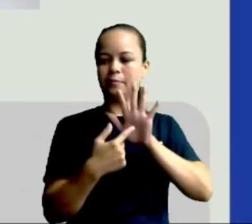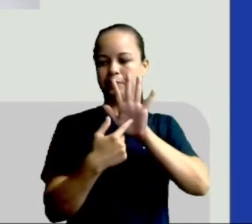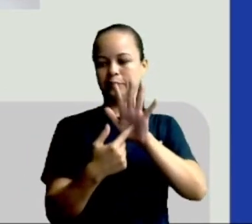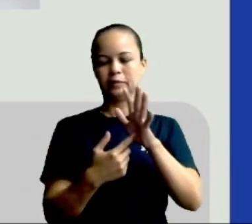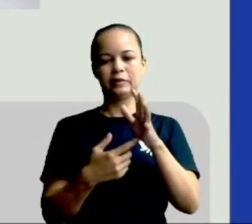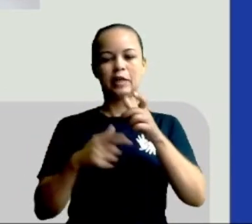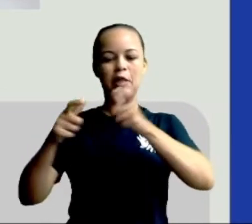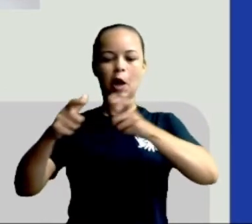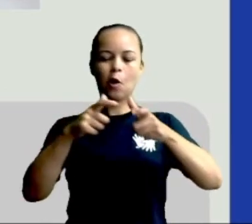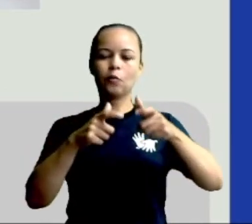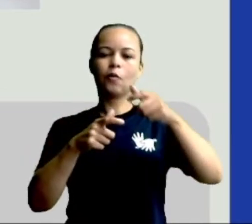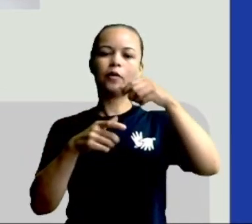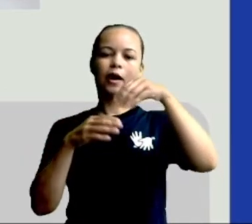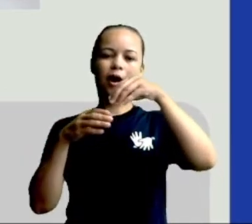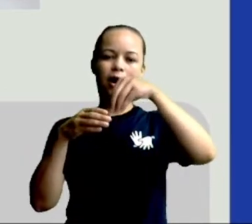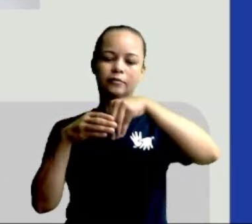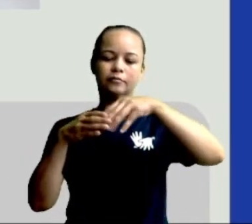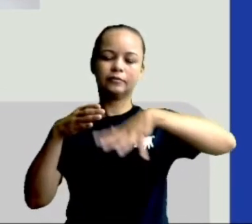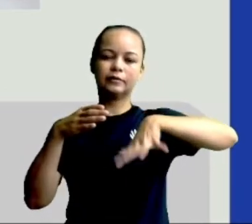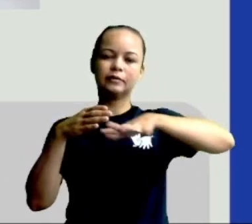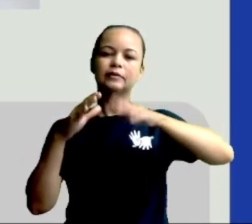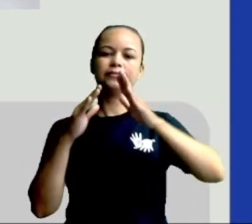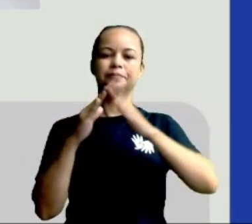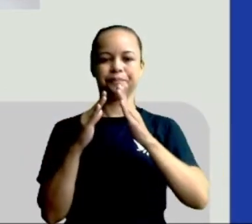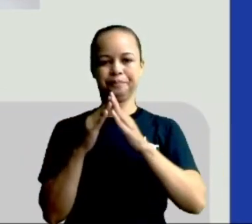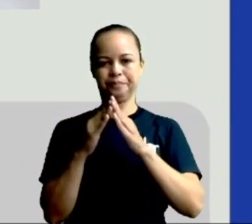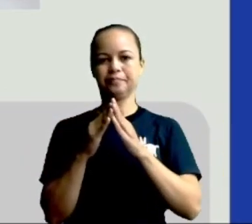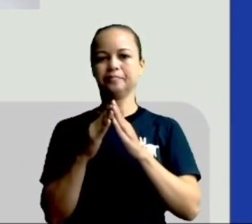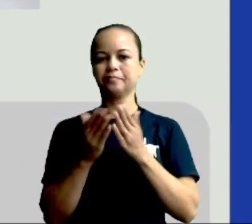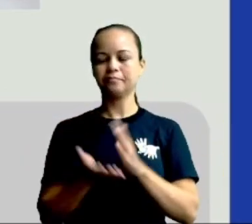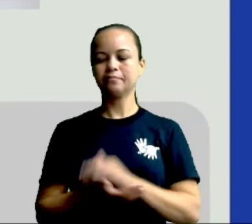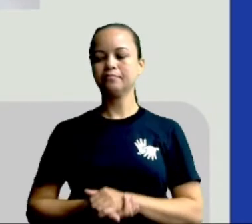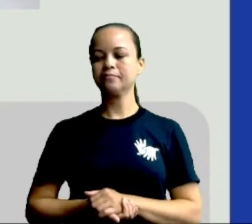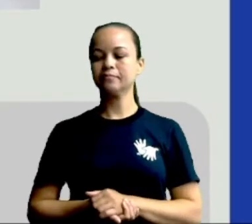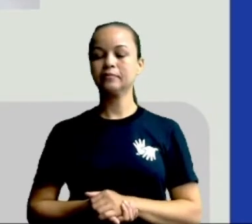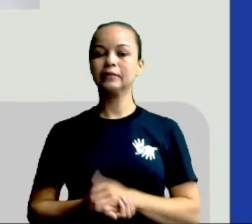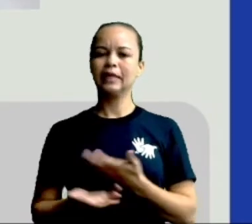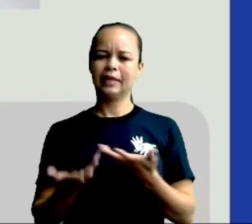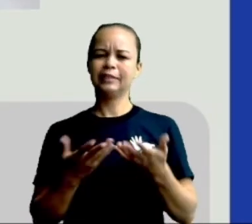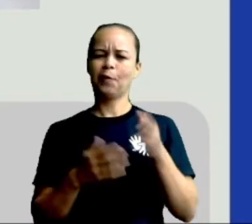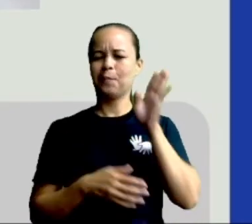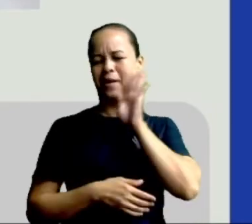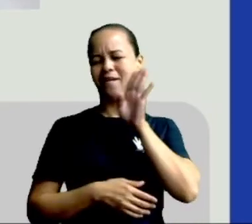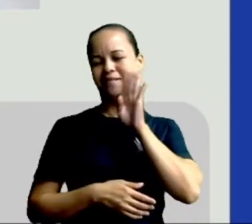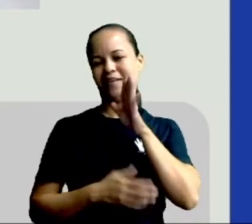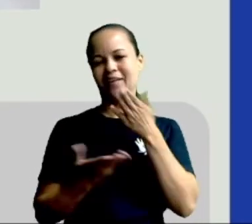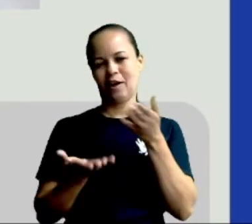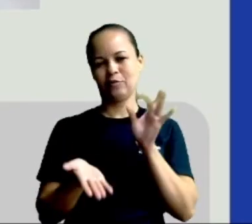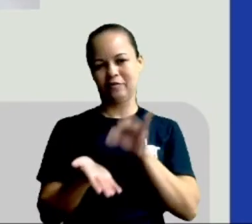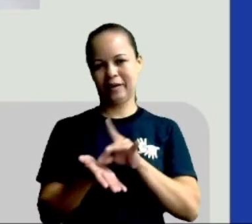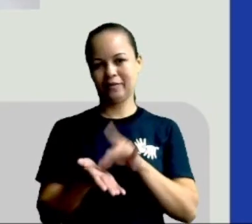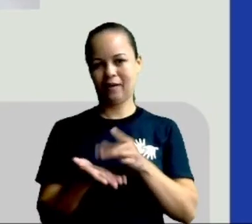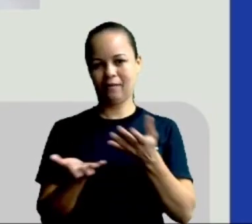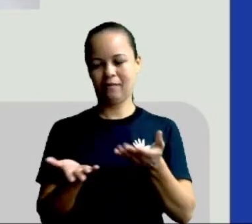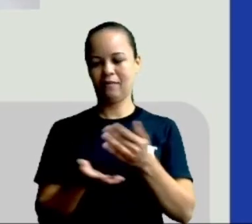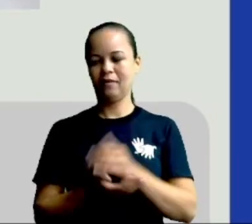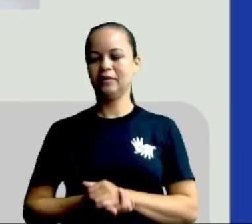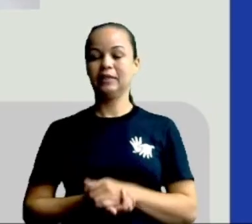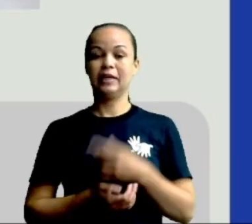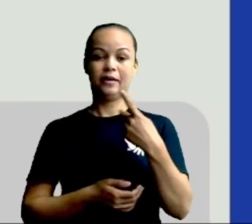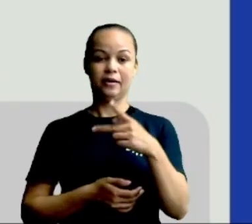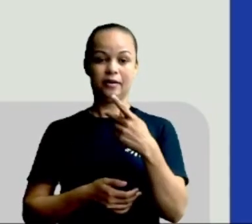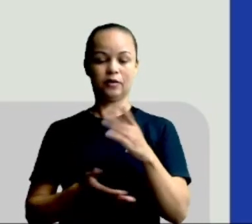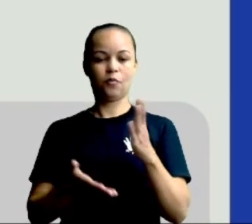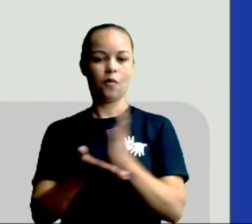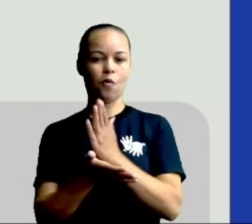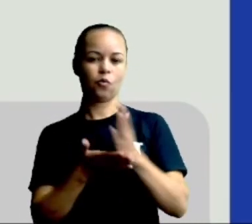para decorar um ambiente dentro de uma casa. Muito legal, né, gente? Esses são